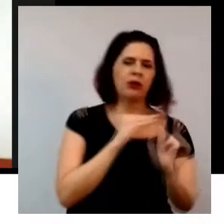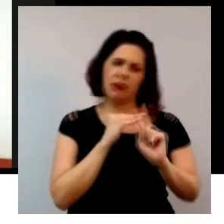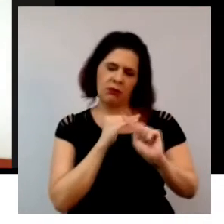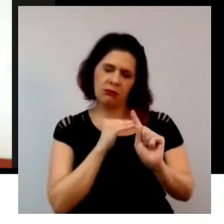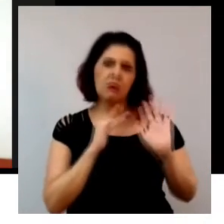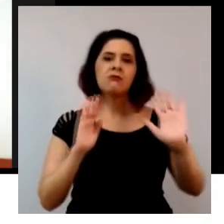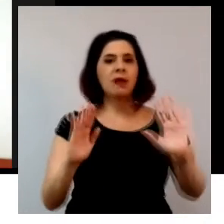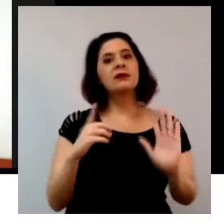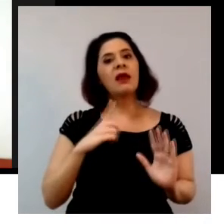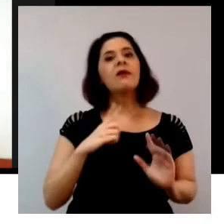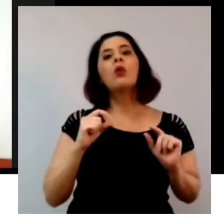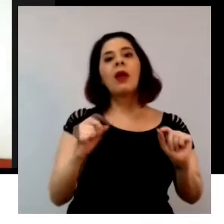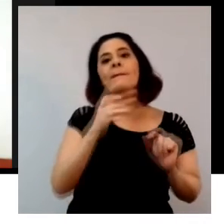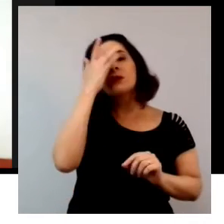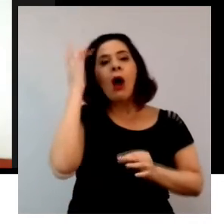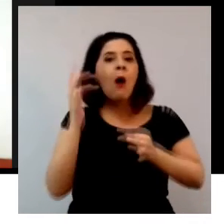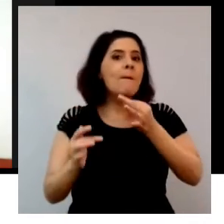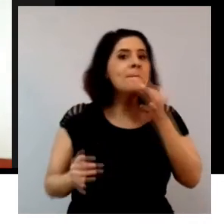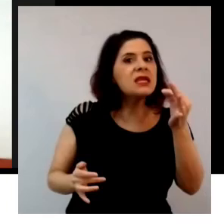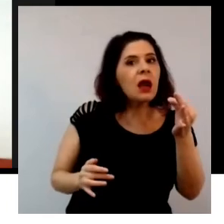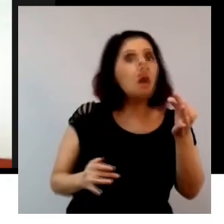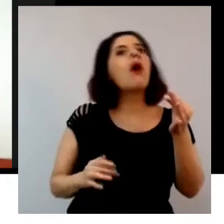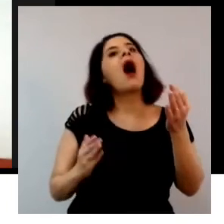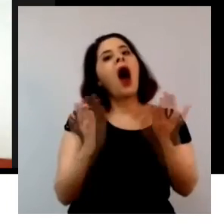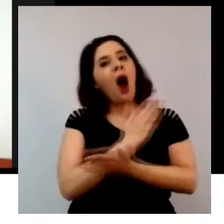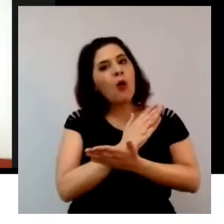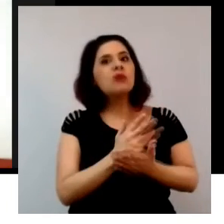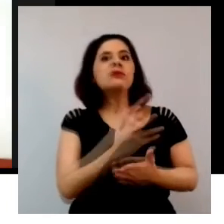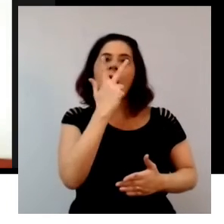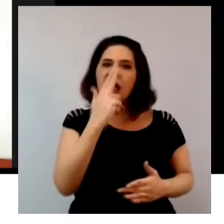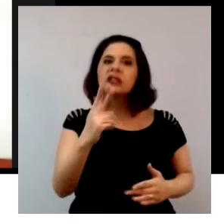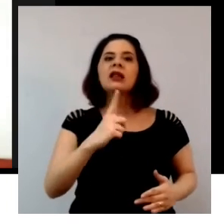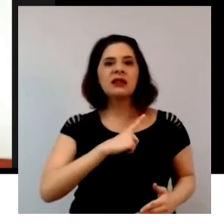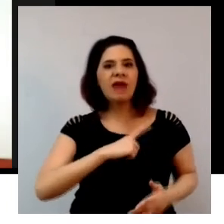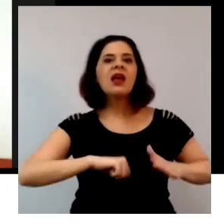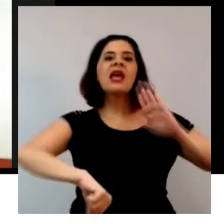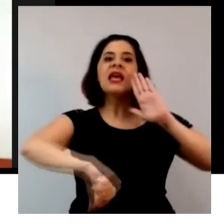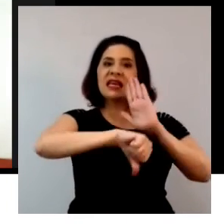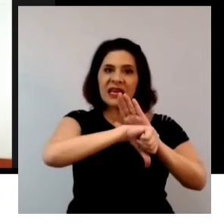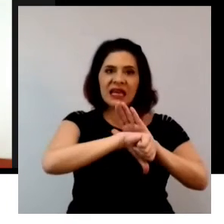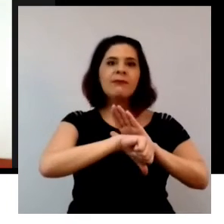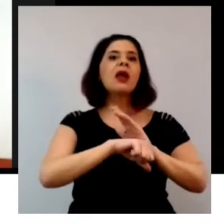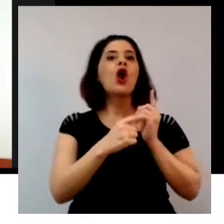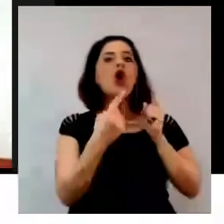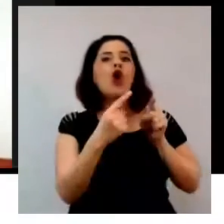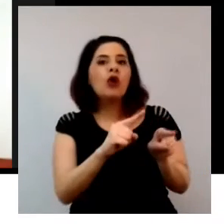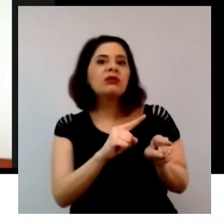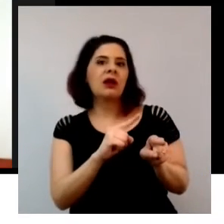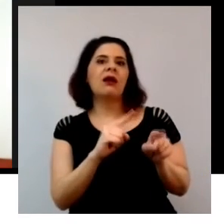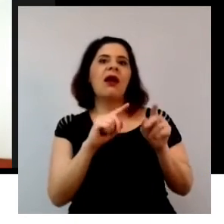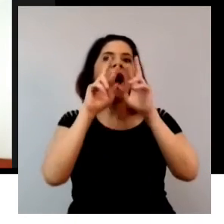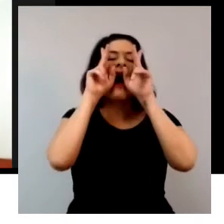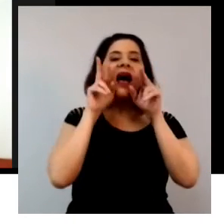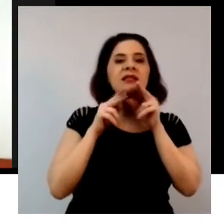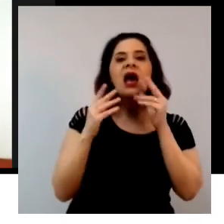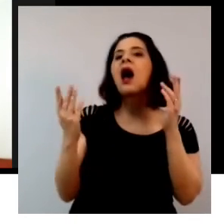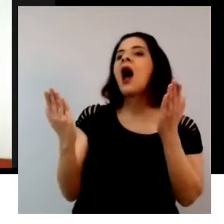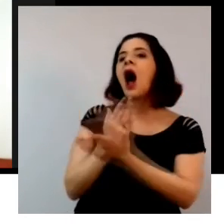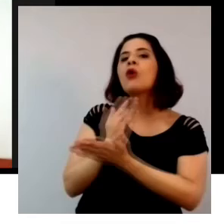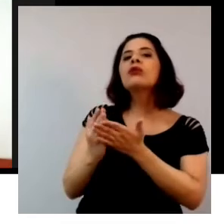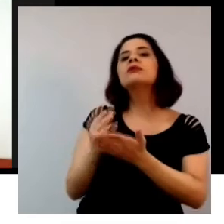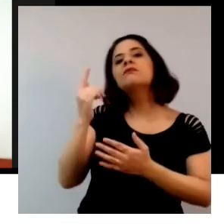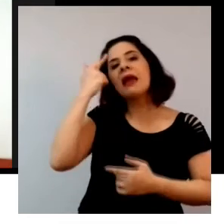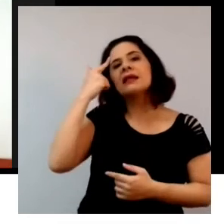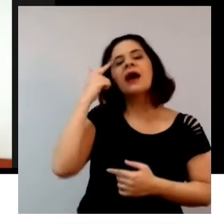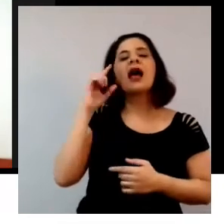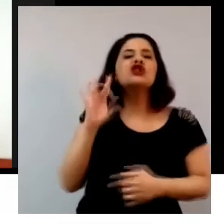que concordam que houve um crime racial e pessoas que acham que houve só um crime. Né? Certo, só que esse que é o